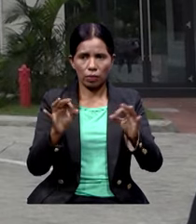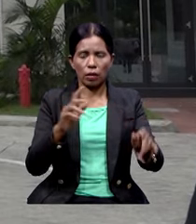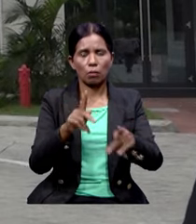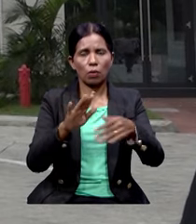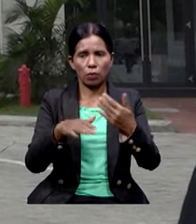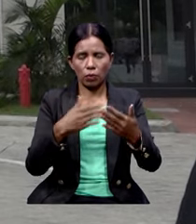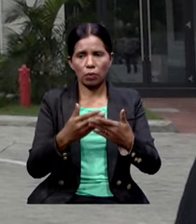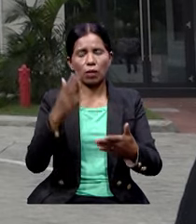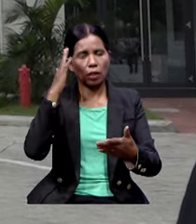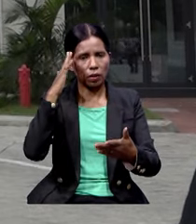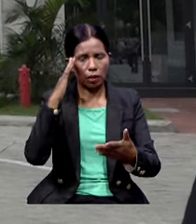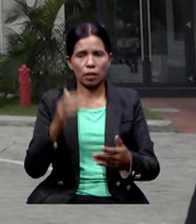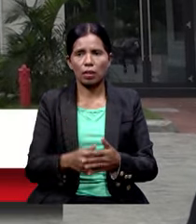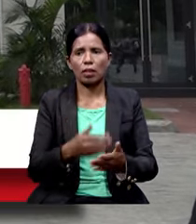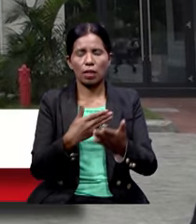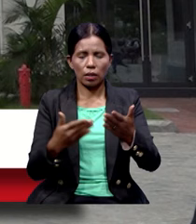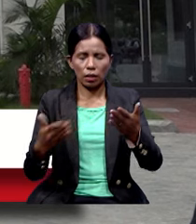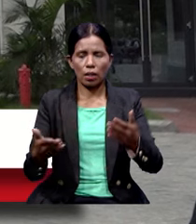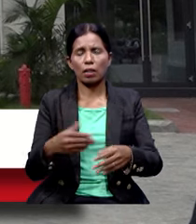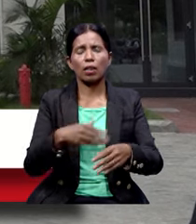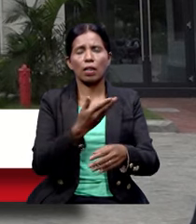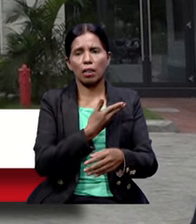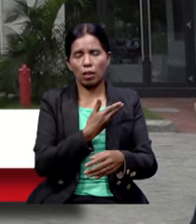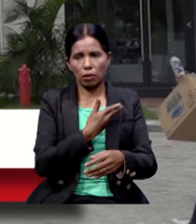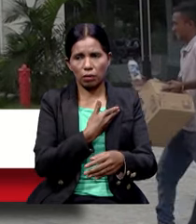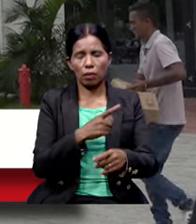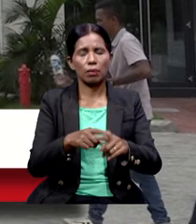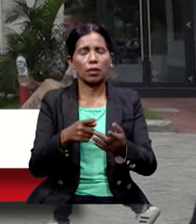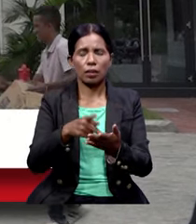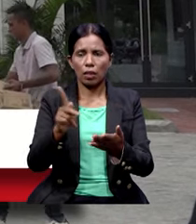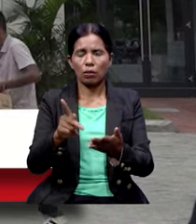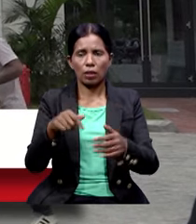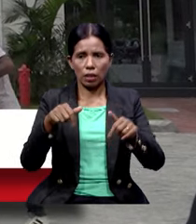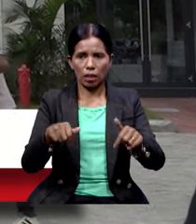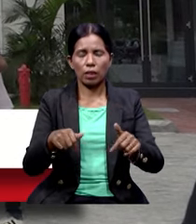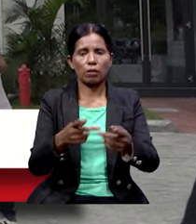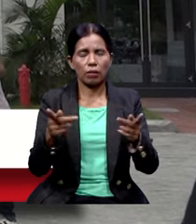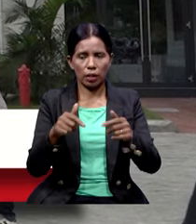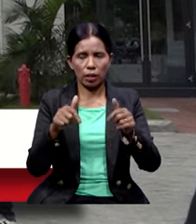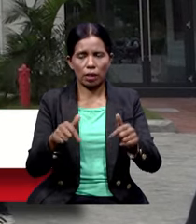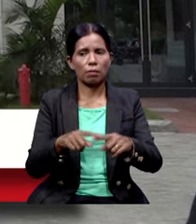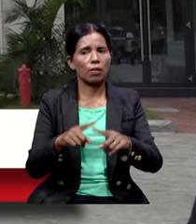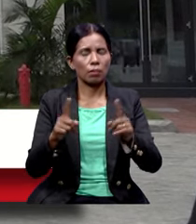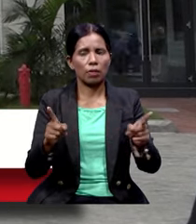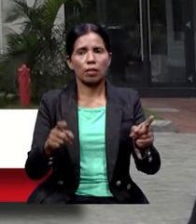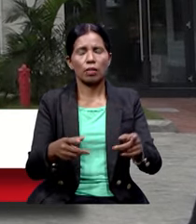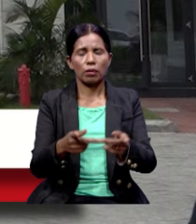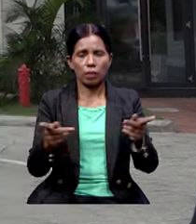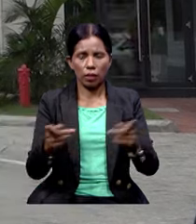kata sasan ne folin sae tamba tasa e Porto ma be realidade wan hira Porto ne